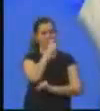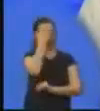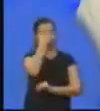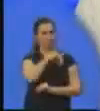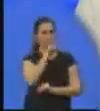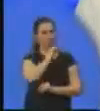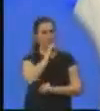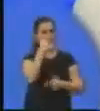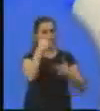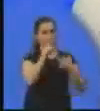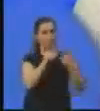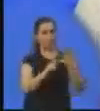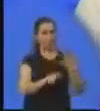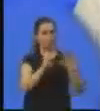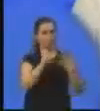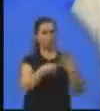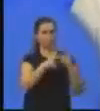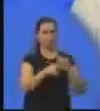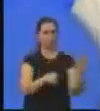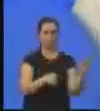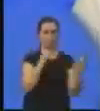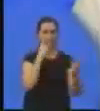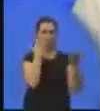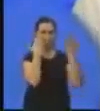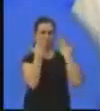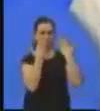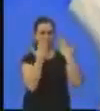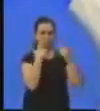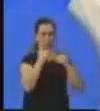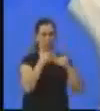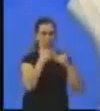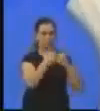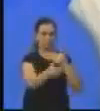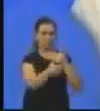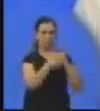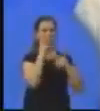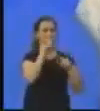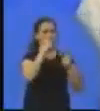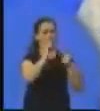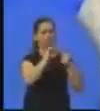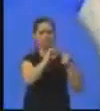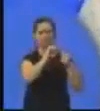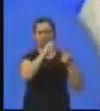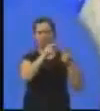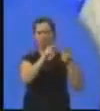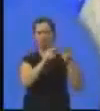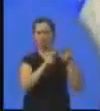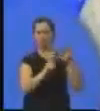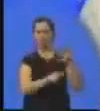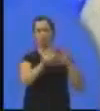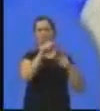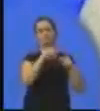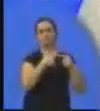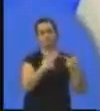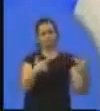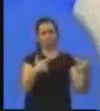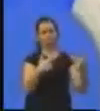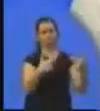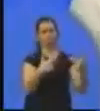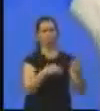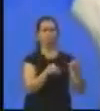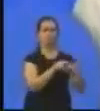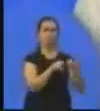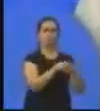começou a repetir tudo ou não, então eu vou verificar. Será que começa a repetir dali para frente? Então eu fiz mais alguns valores além do 2π.